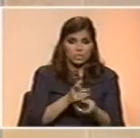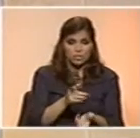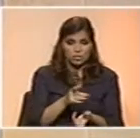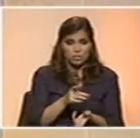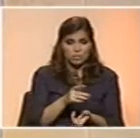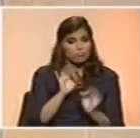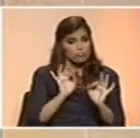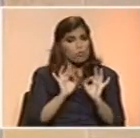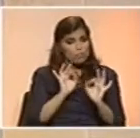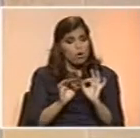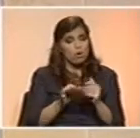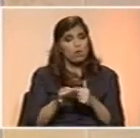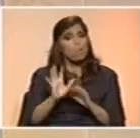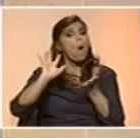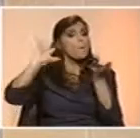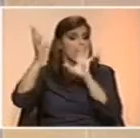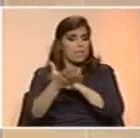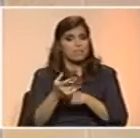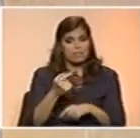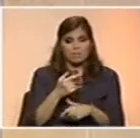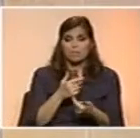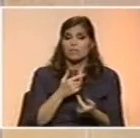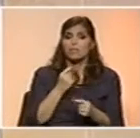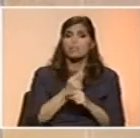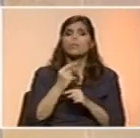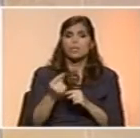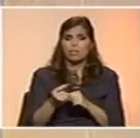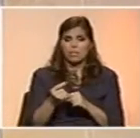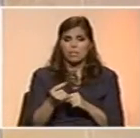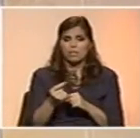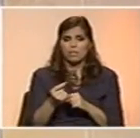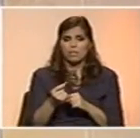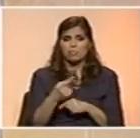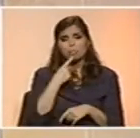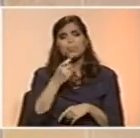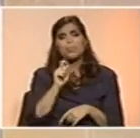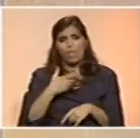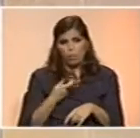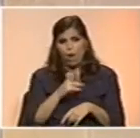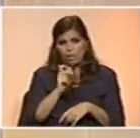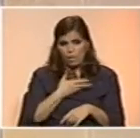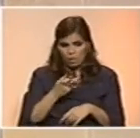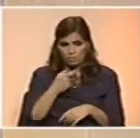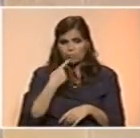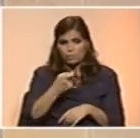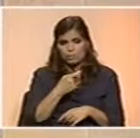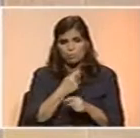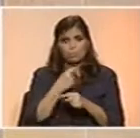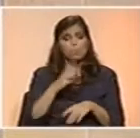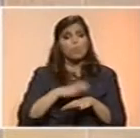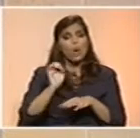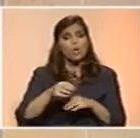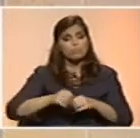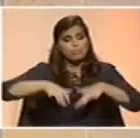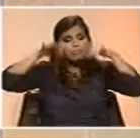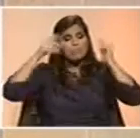excelente notícia para o ambiente, por várias razões. A principal das quais tem muito a ver com as emissões de dióxido de carbono. Hoje em